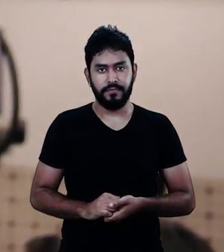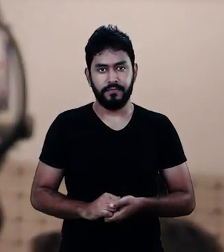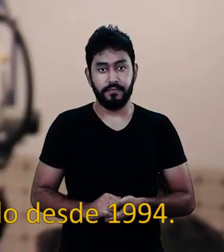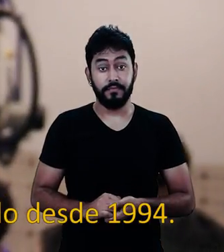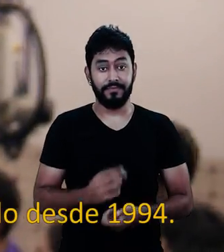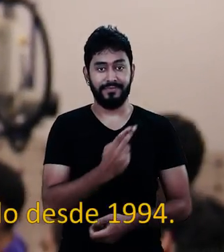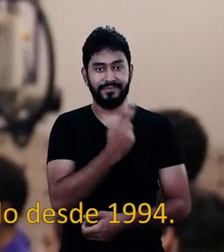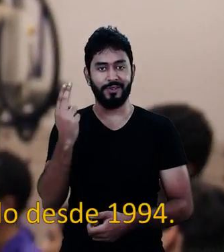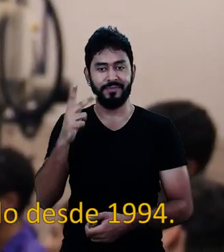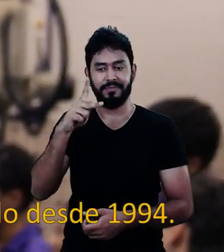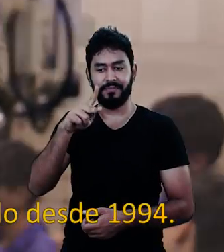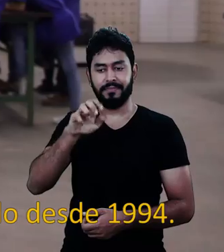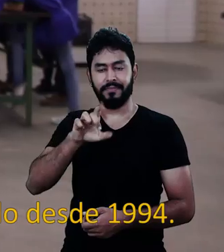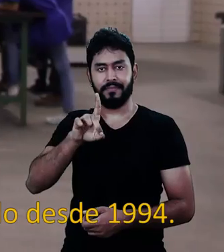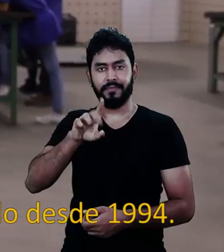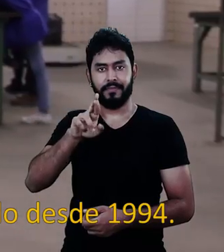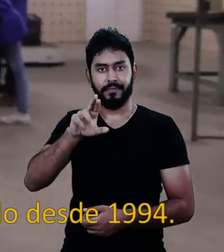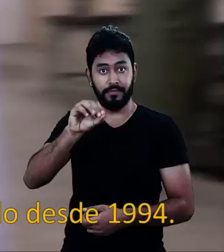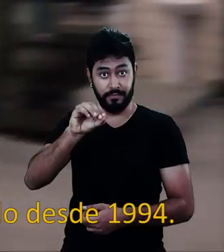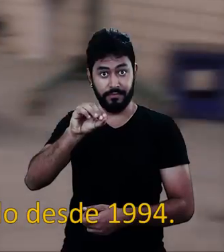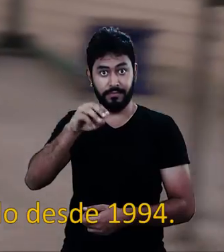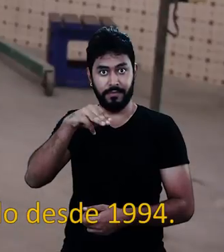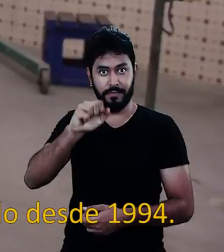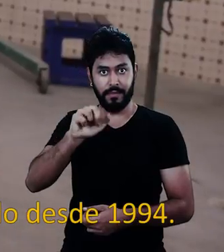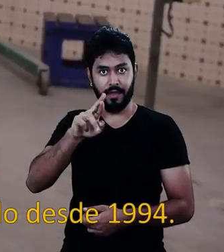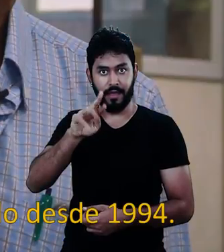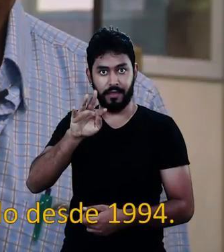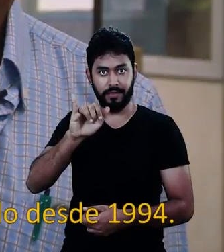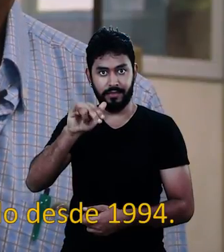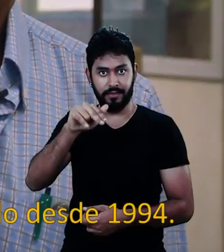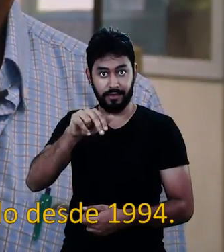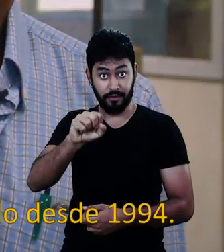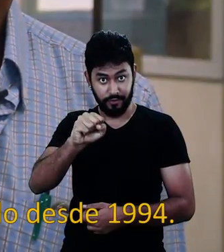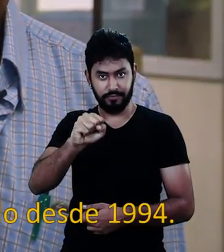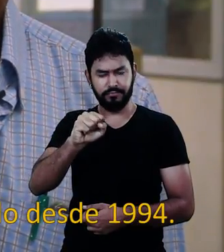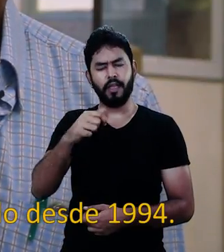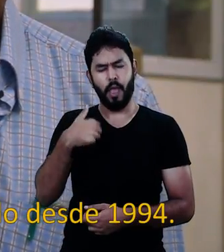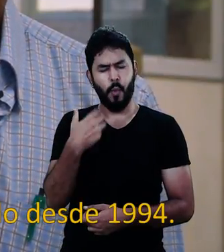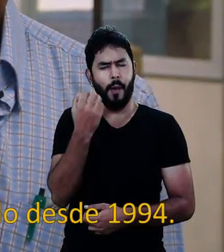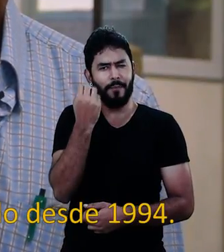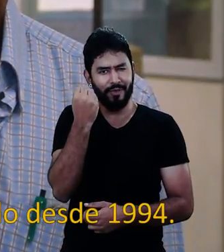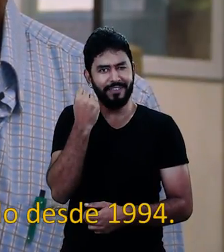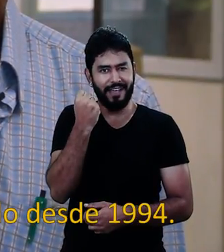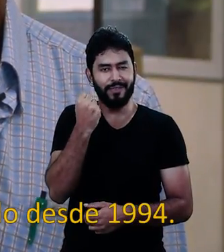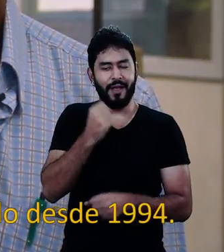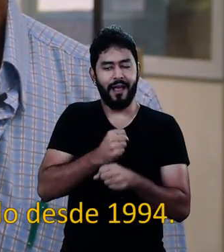fazer. Meu nome é Pedro Martins. Estou aposentado desde